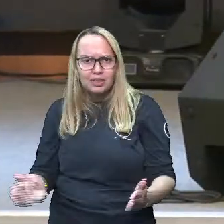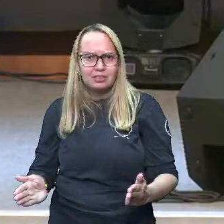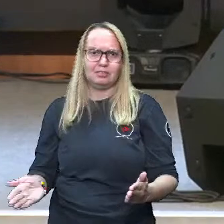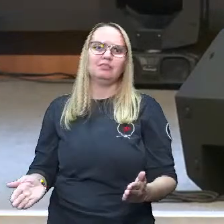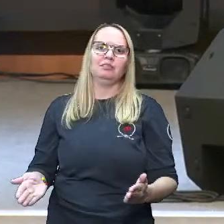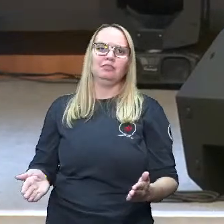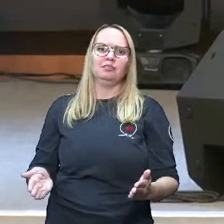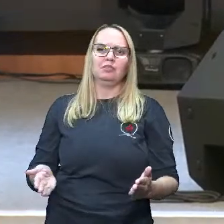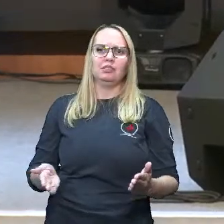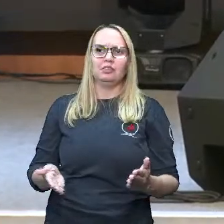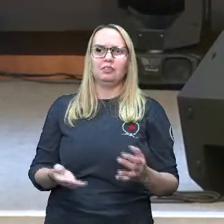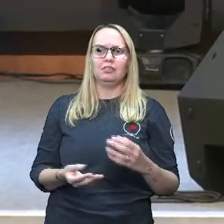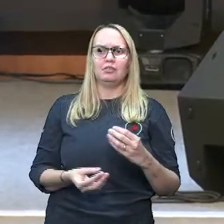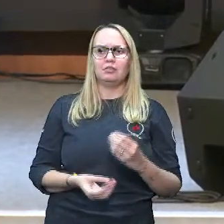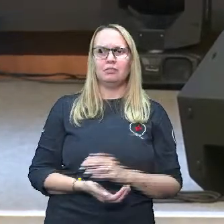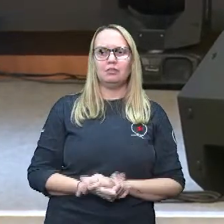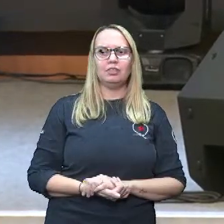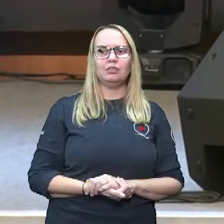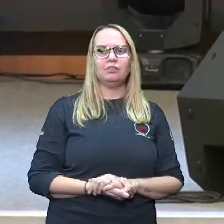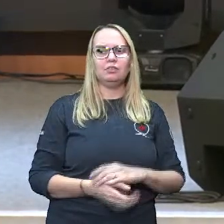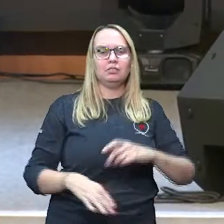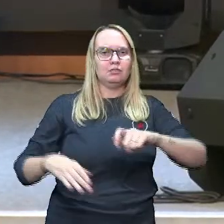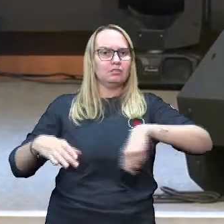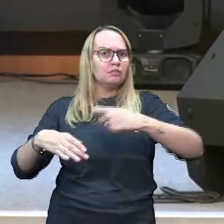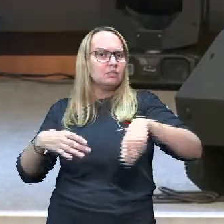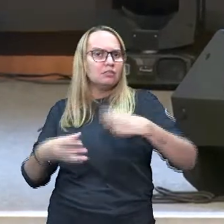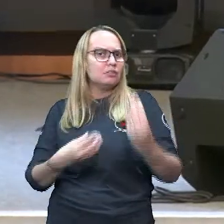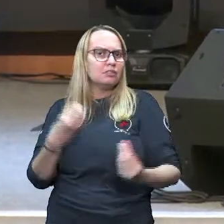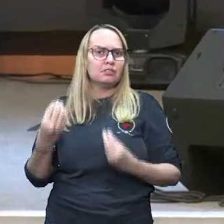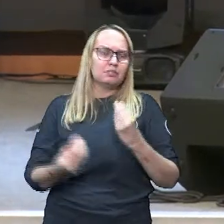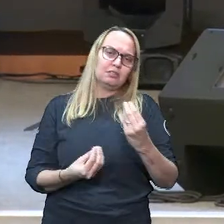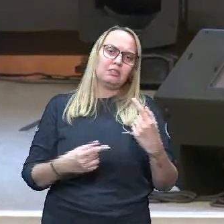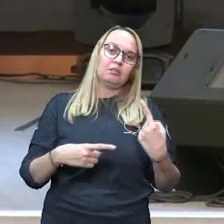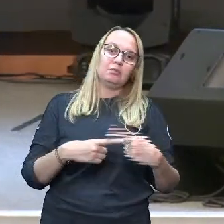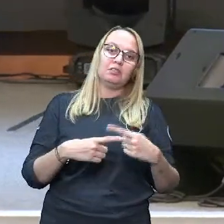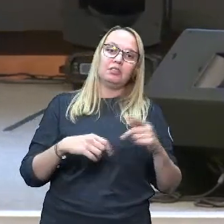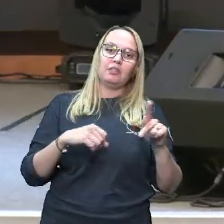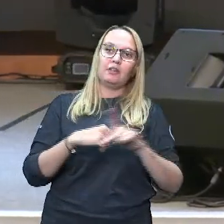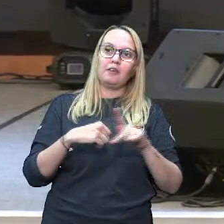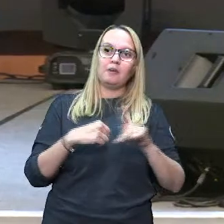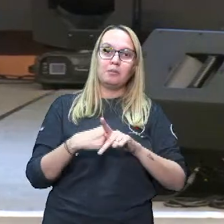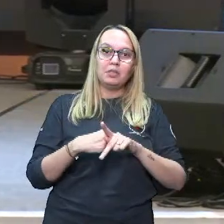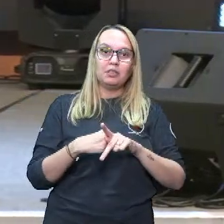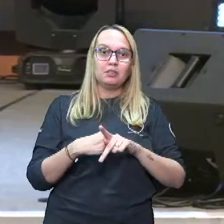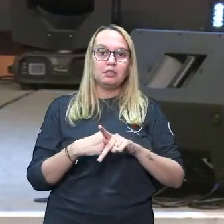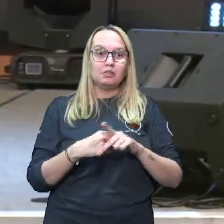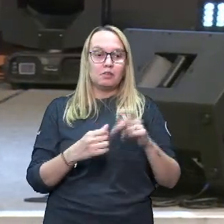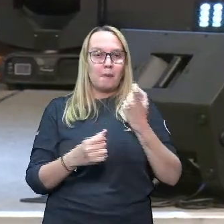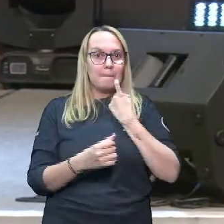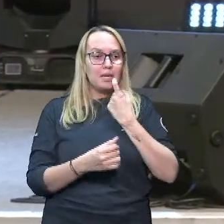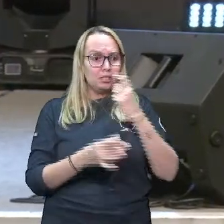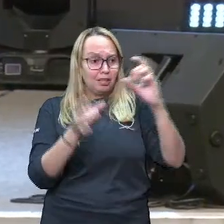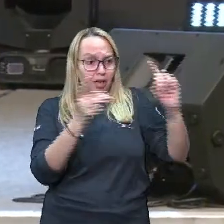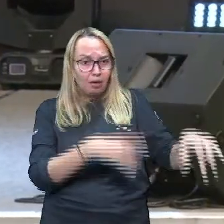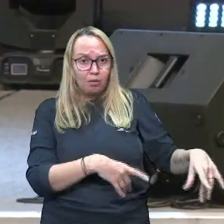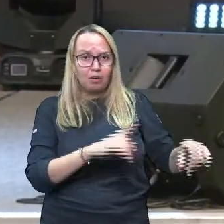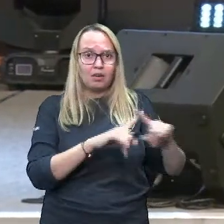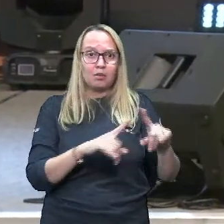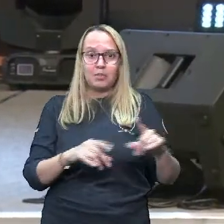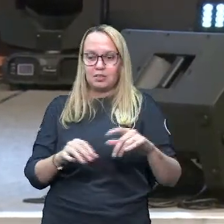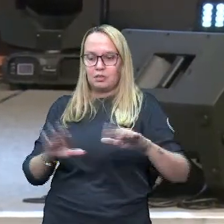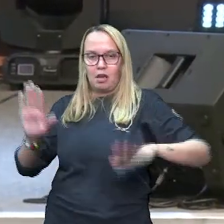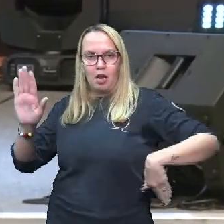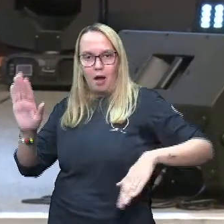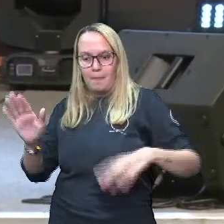Ele cozinhou, como é que é isso? Porque Pedro deixou um monte de peixe para trás, mas quando chegou na beira da praia, do